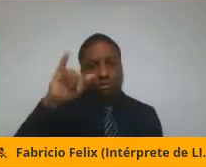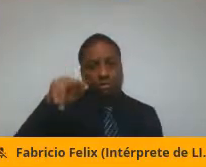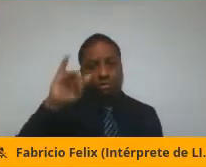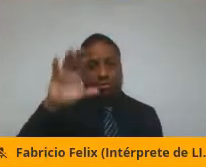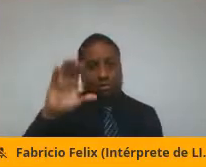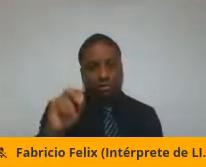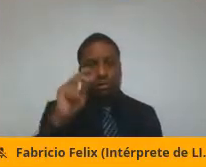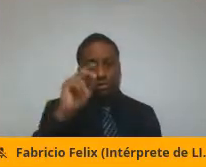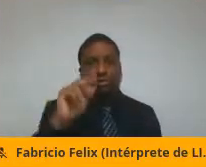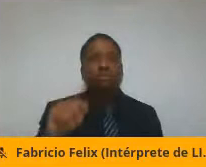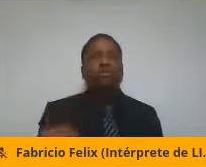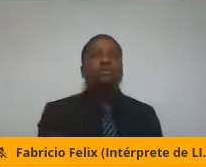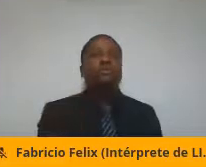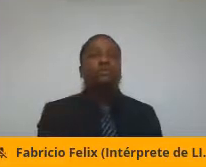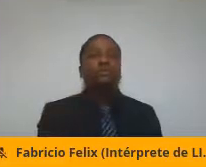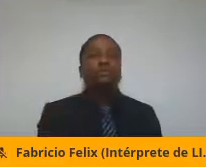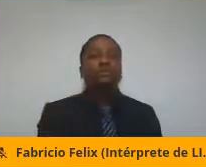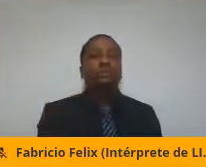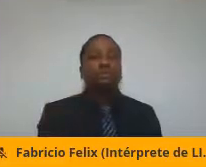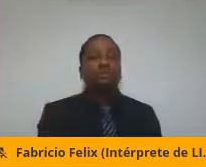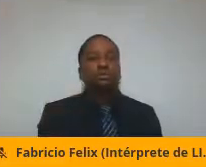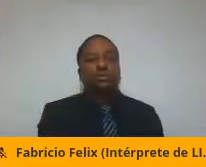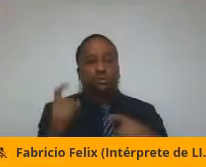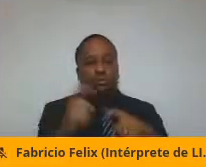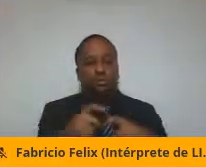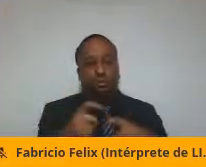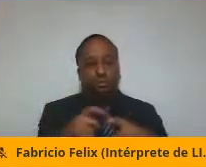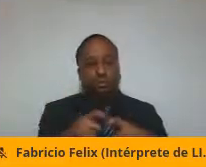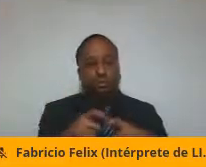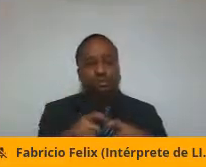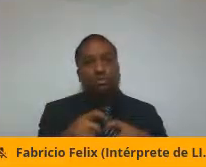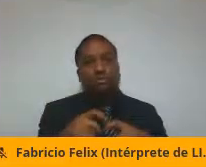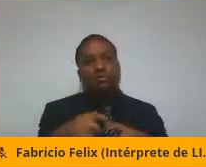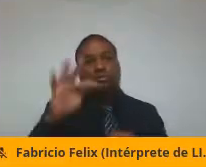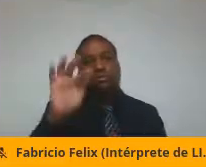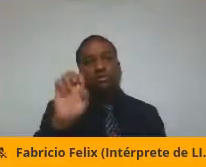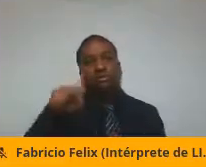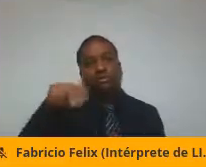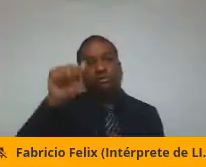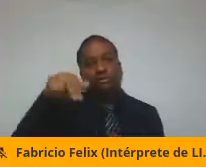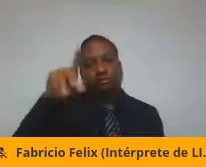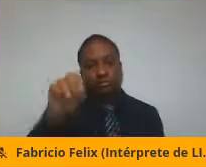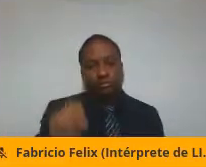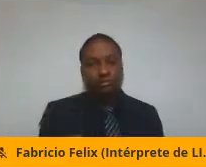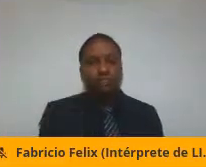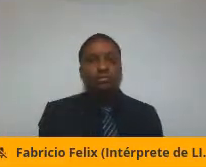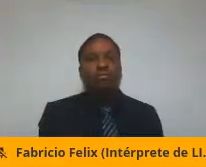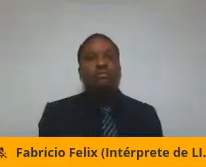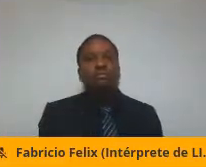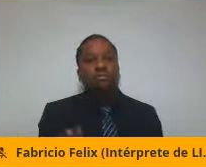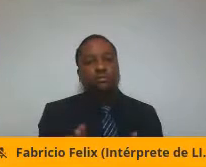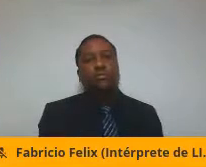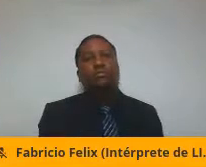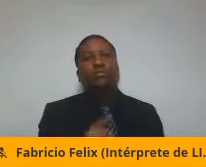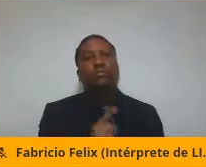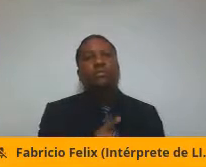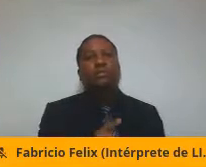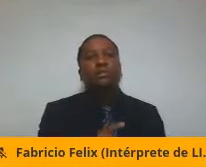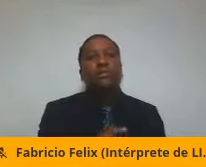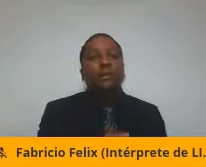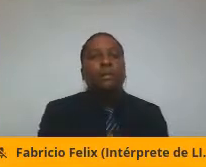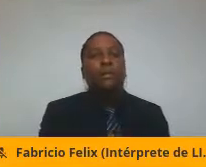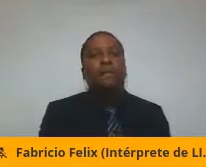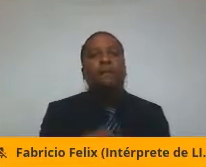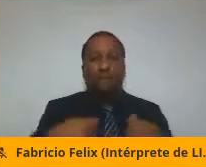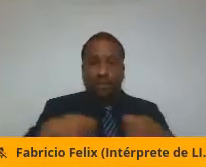explicou brilhantemente aí, então eu estou até usando uma foto dele, já pedi autorização, porque é muito importante que seja feito um diagnóstico clínico sério